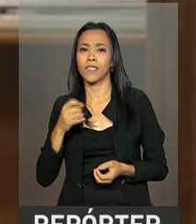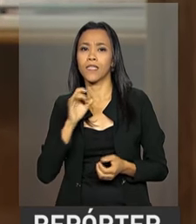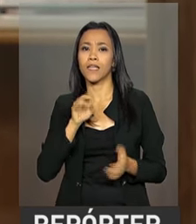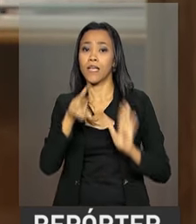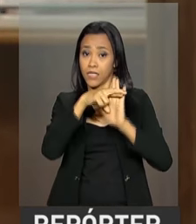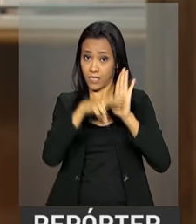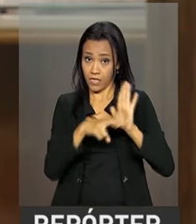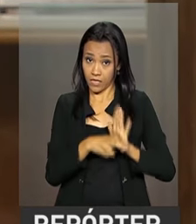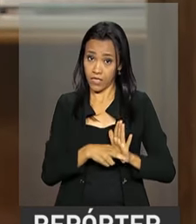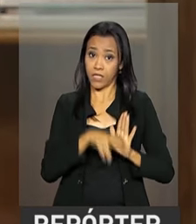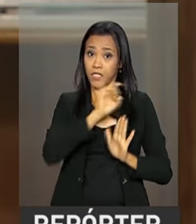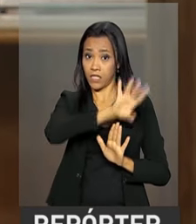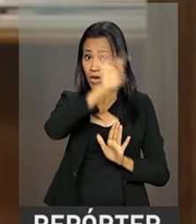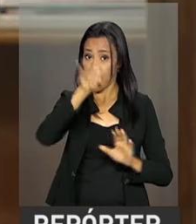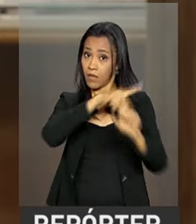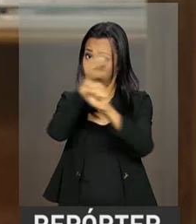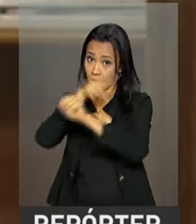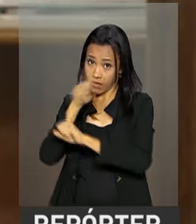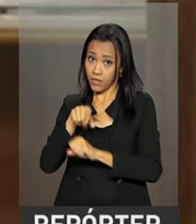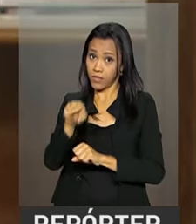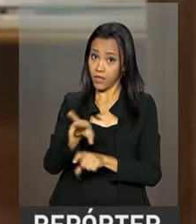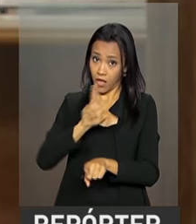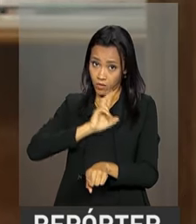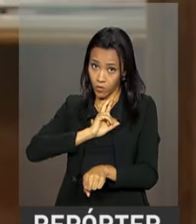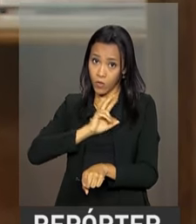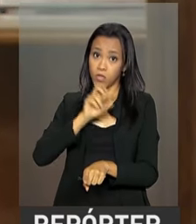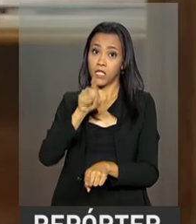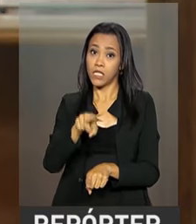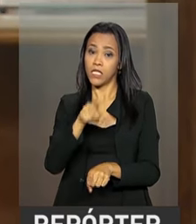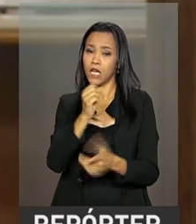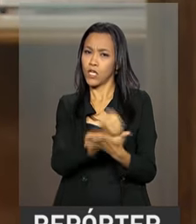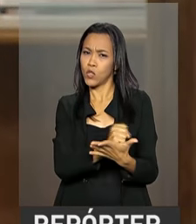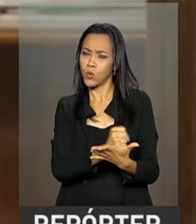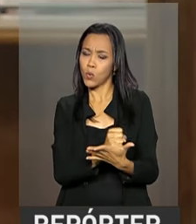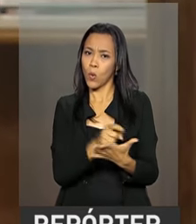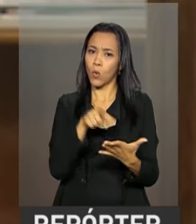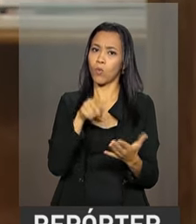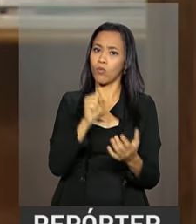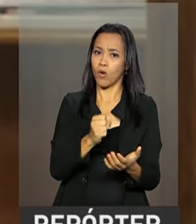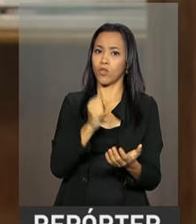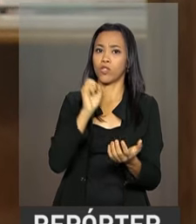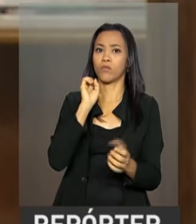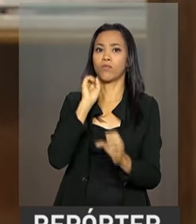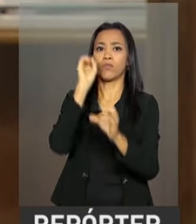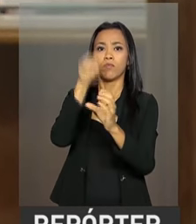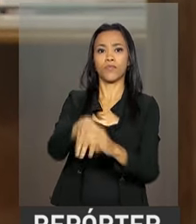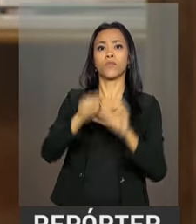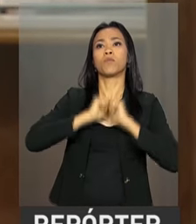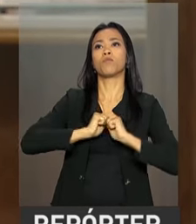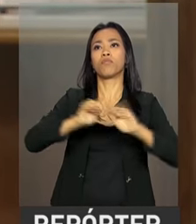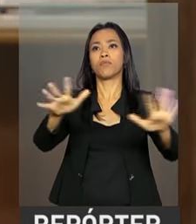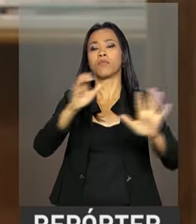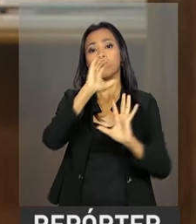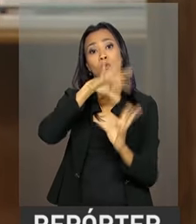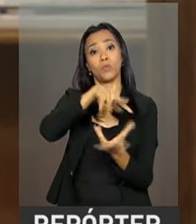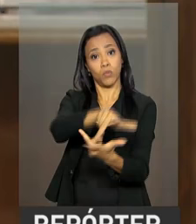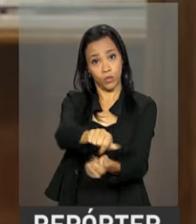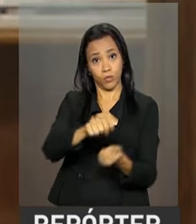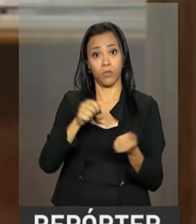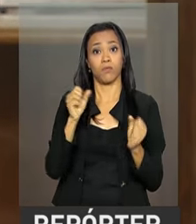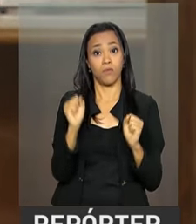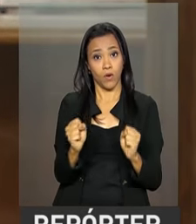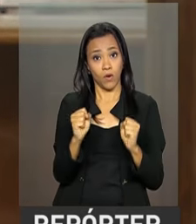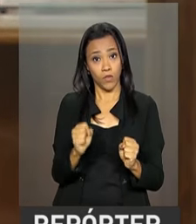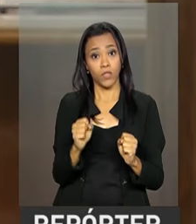país, automaticamente, e pode colocar aquele seu jogo mundialmente. Ele pode ser lançado mundialmente e ele passa a ser